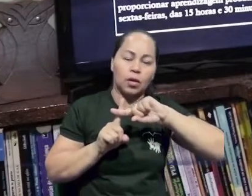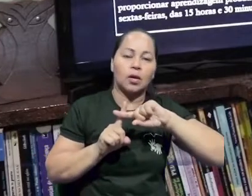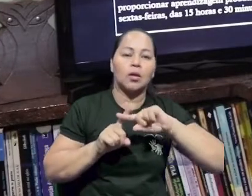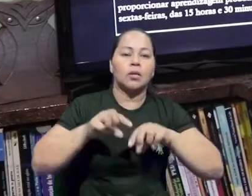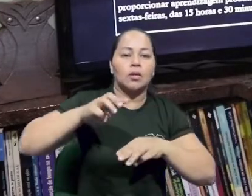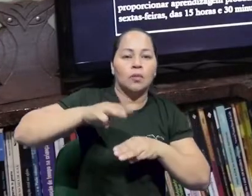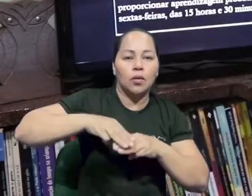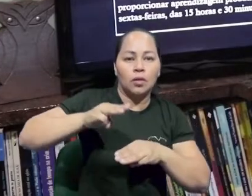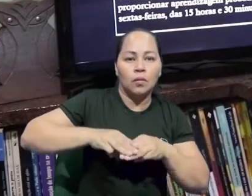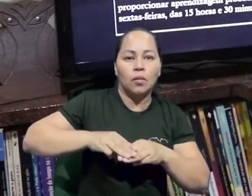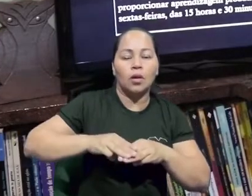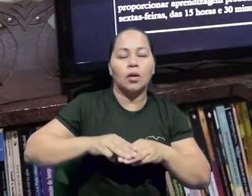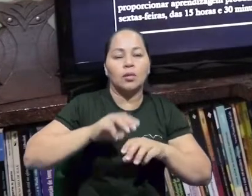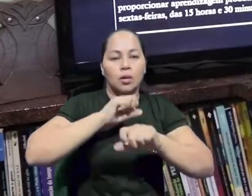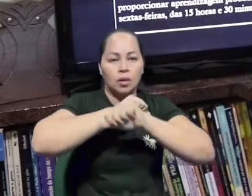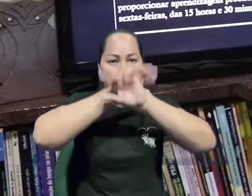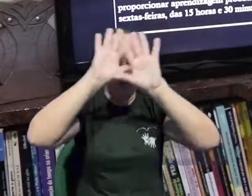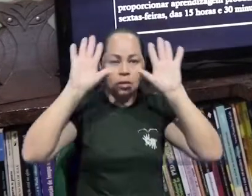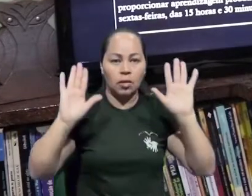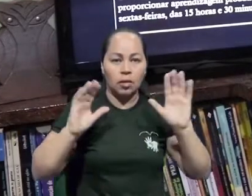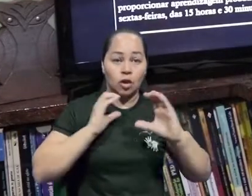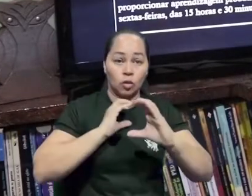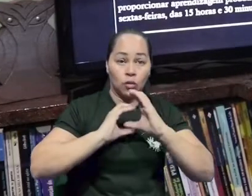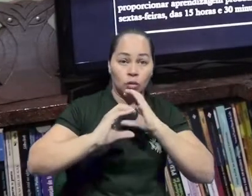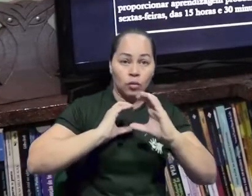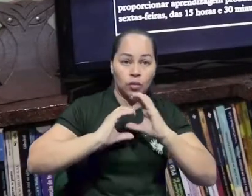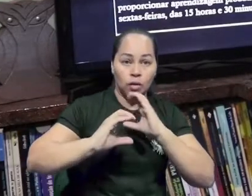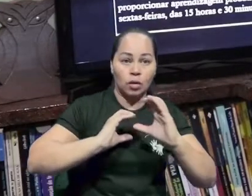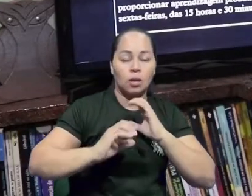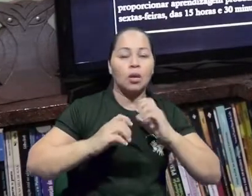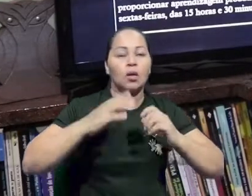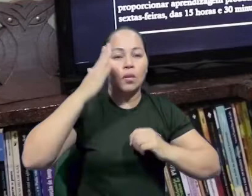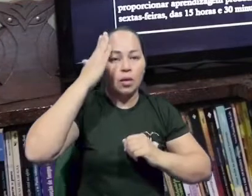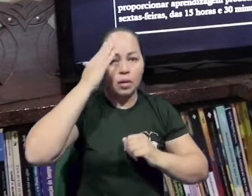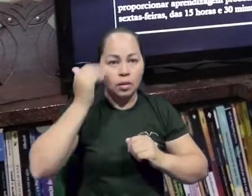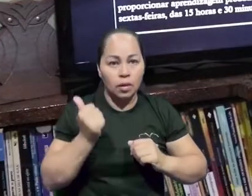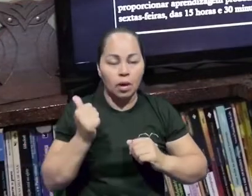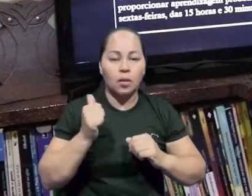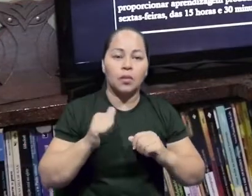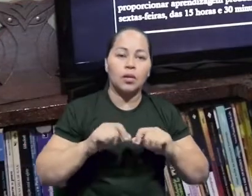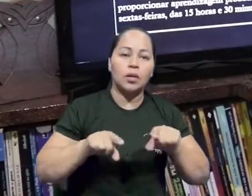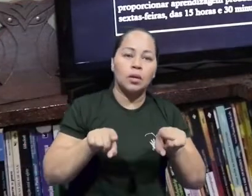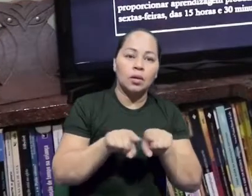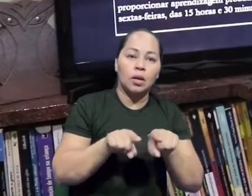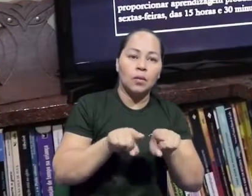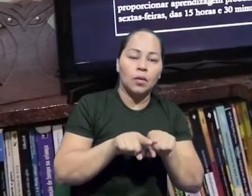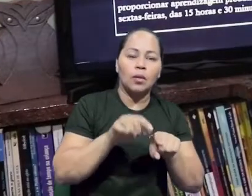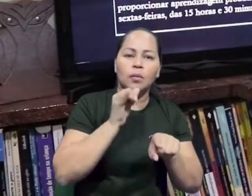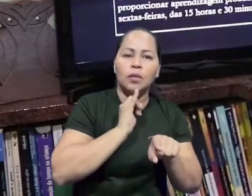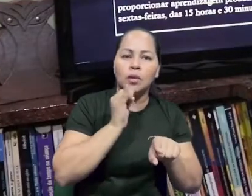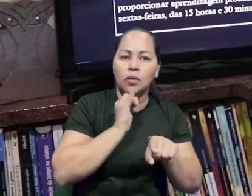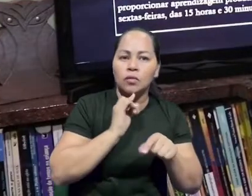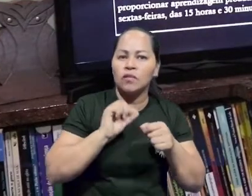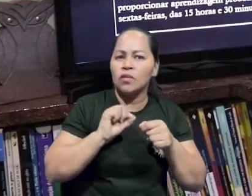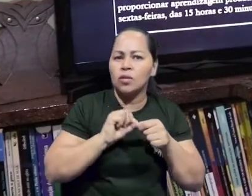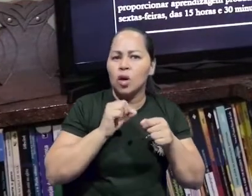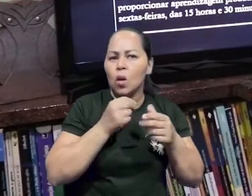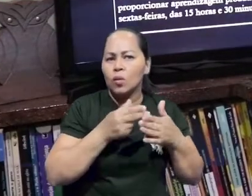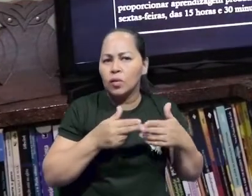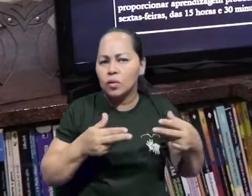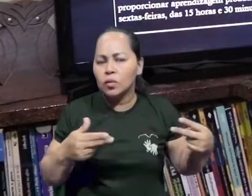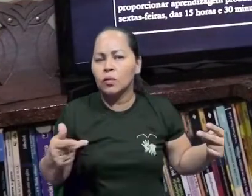adição, clareza na comunicação. E aí ele necessita desenvolver habilidades acadêmicas funcionais. Então o atendimento